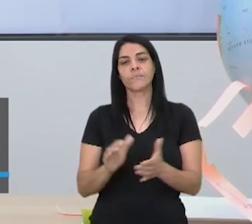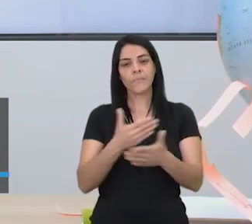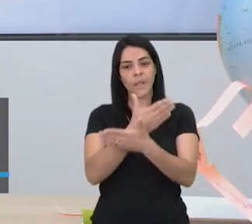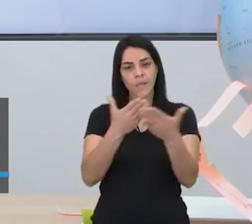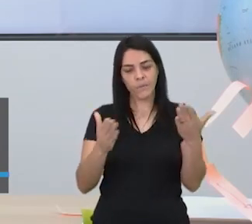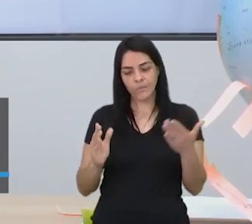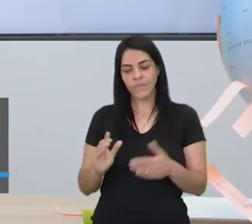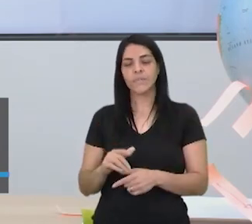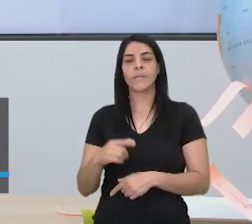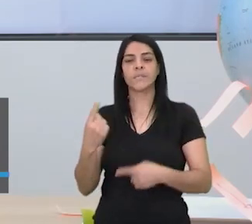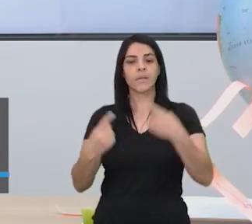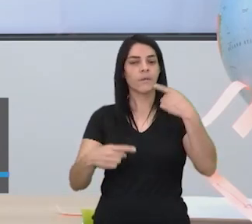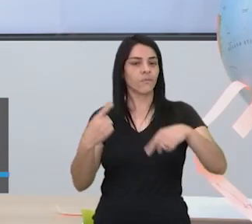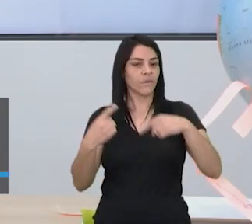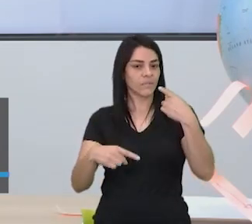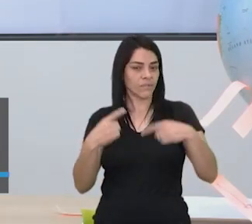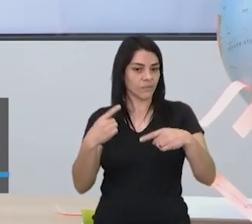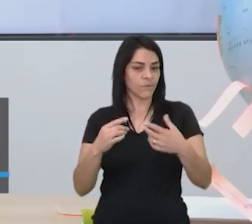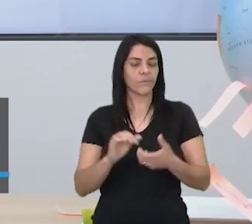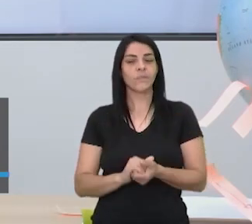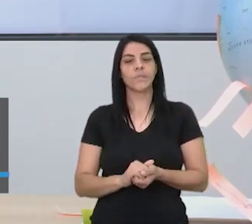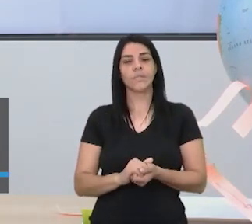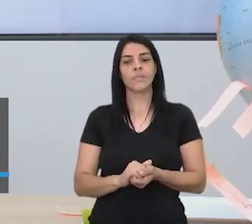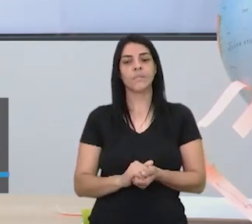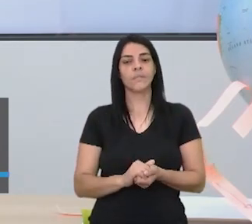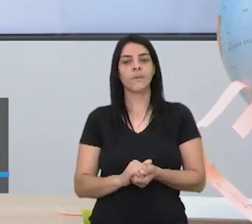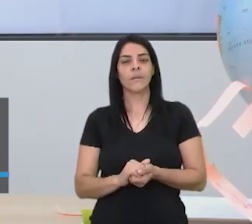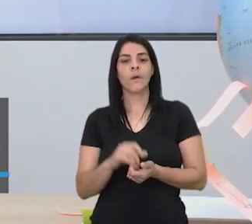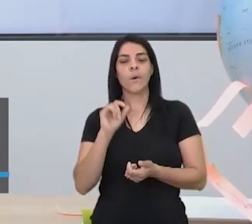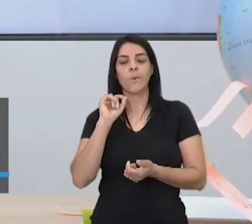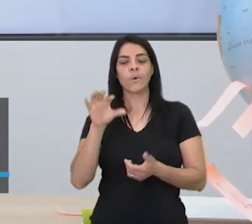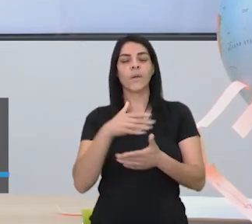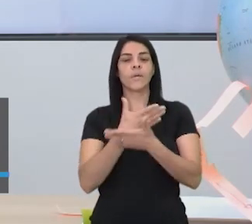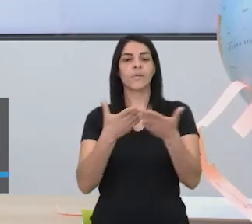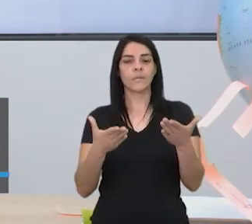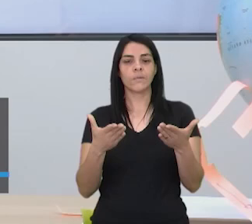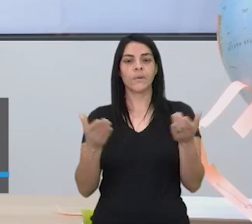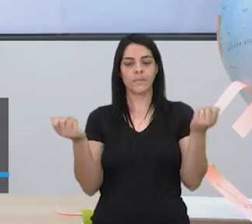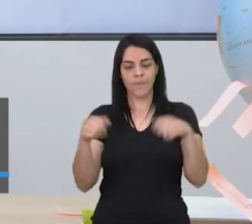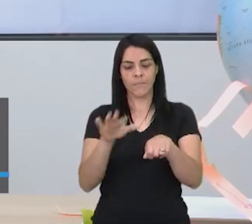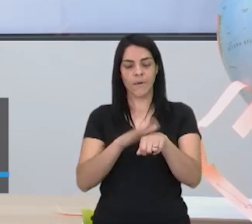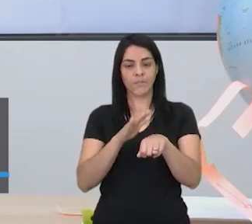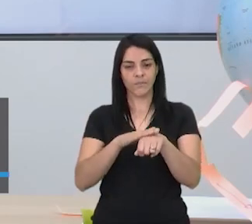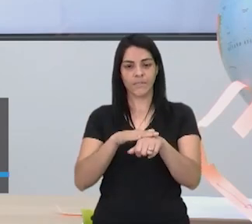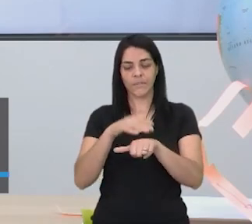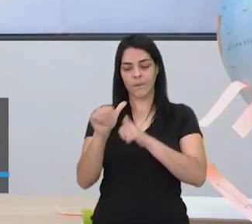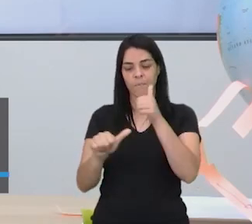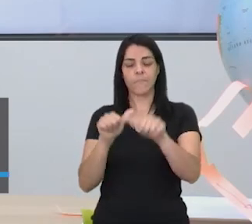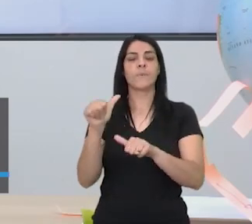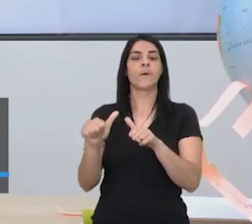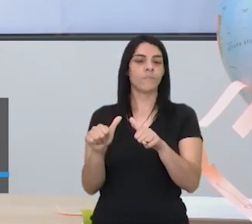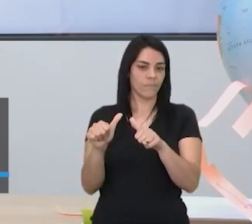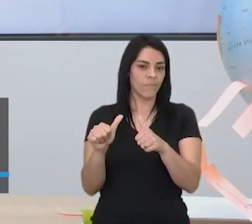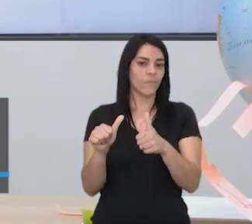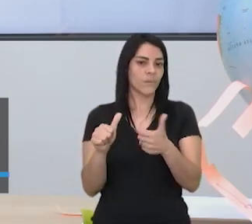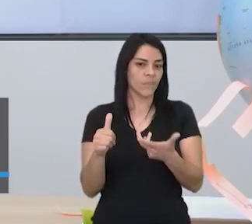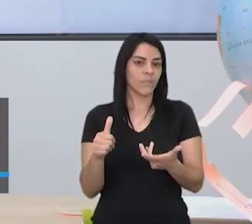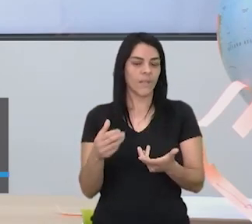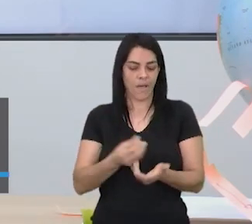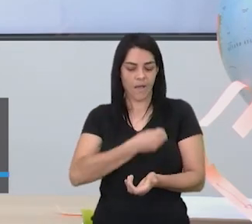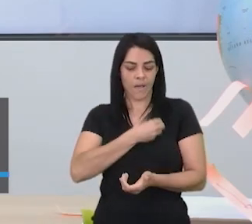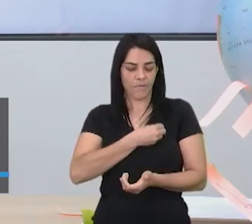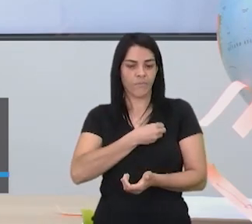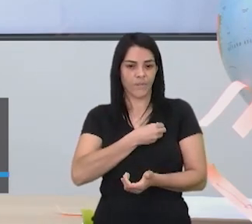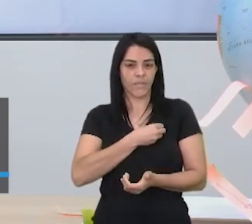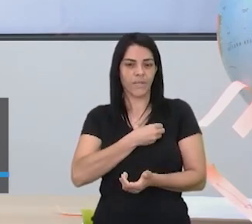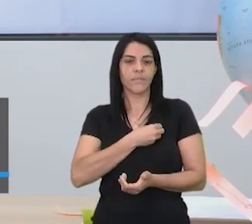que a gente pode pensar aí a respeito da vida aquática. A gente tem um ODS específico, então tá aí uma dica